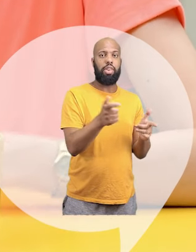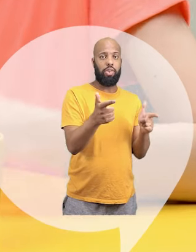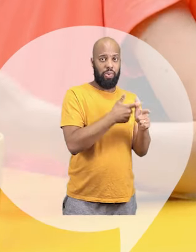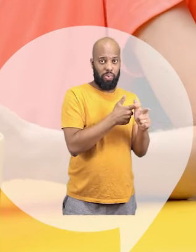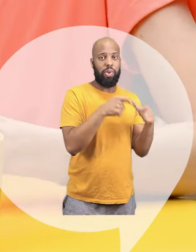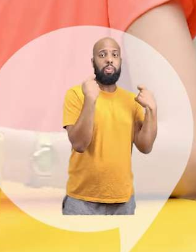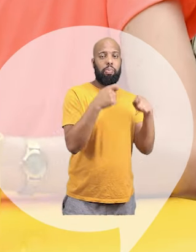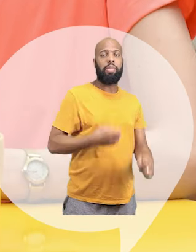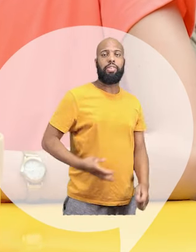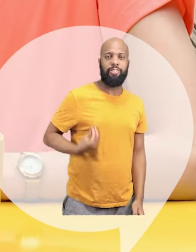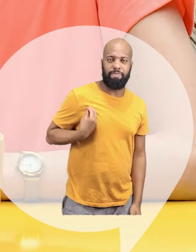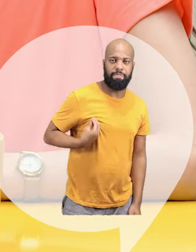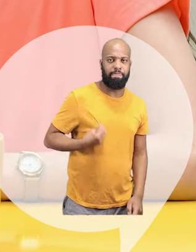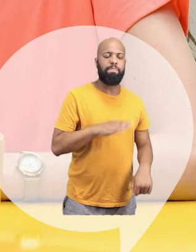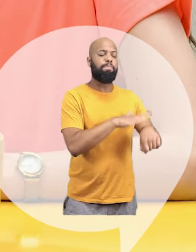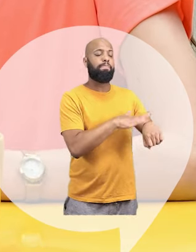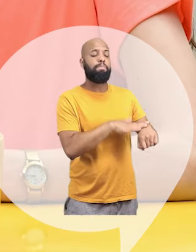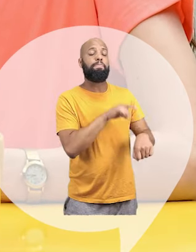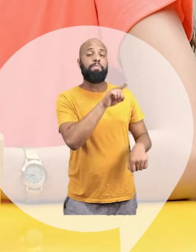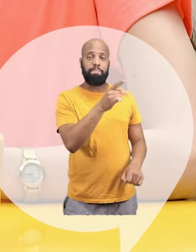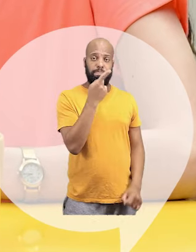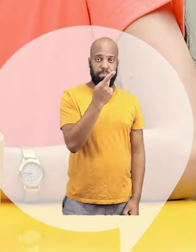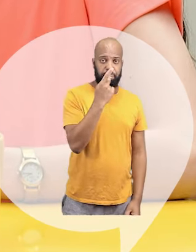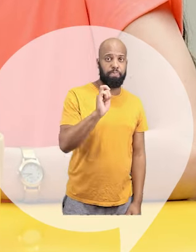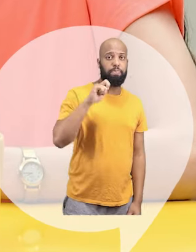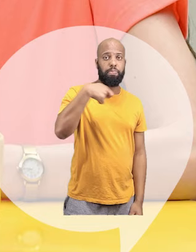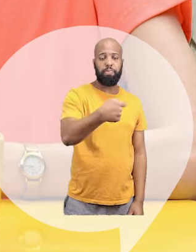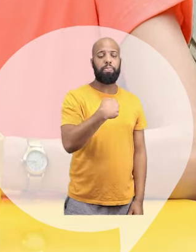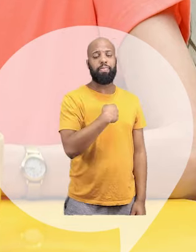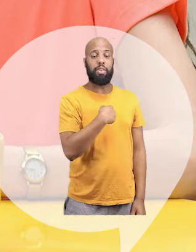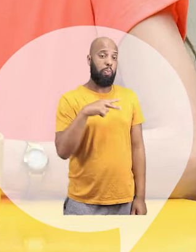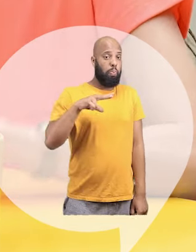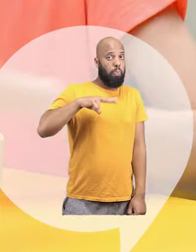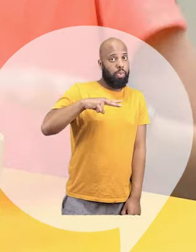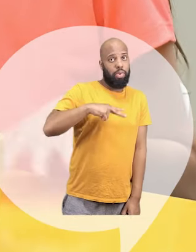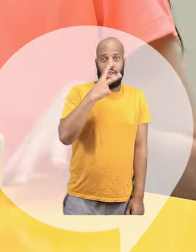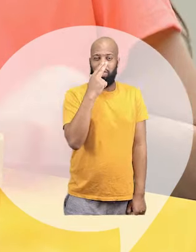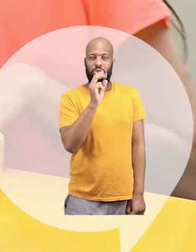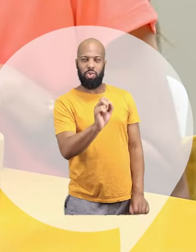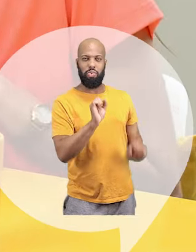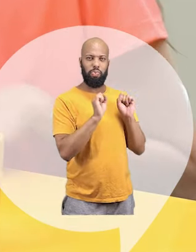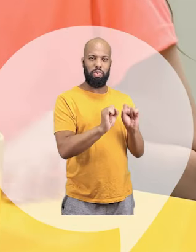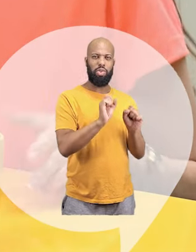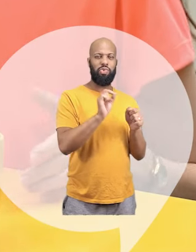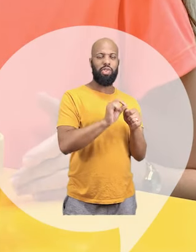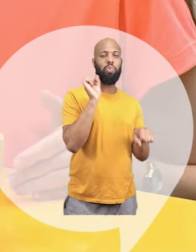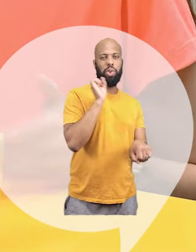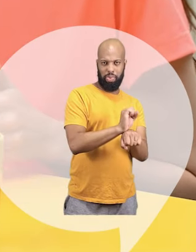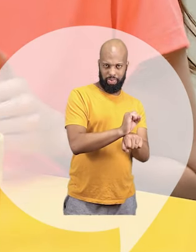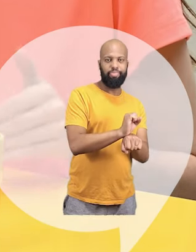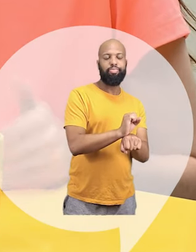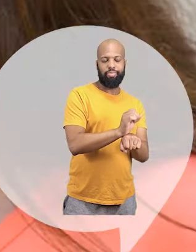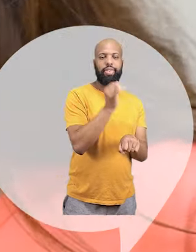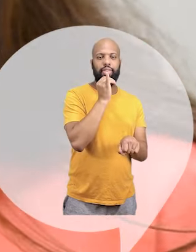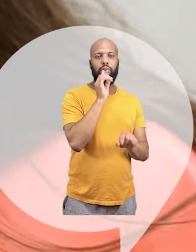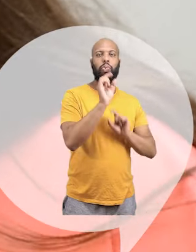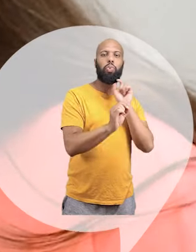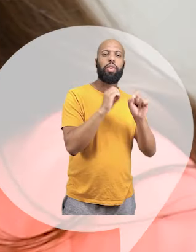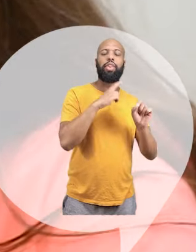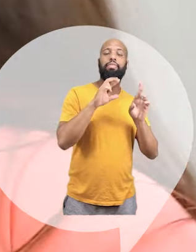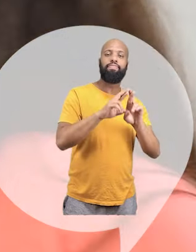conta gente precisa viver e quando você traz a questão de eu particularmente acho que a gente pode fazer uma pausa no sentido